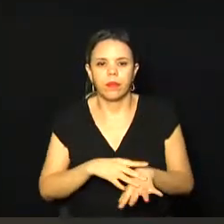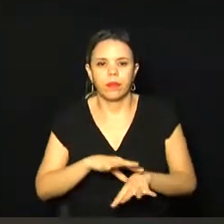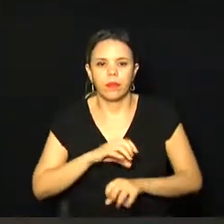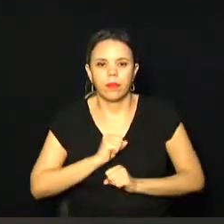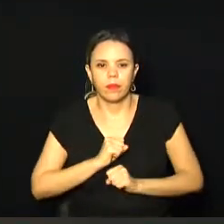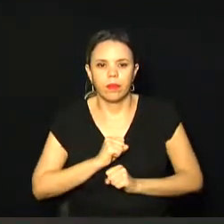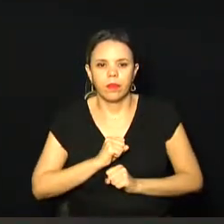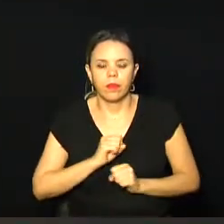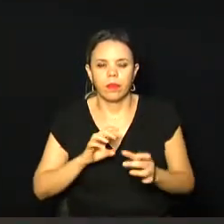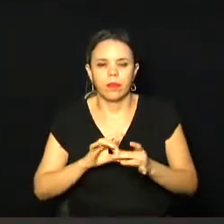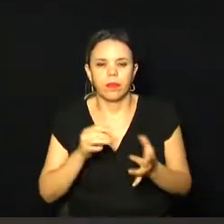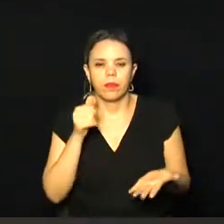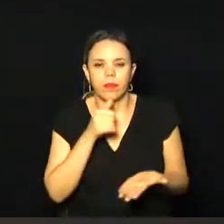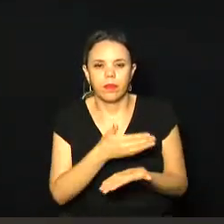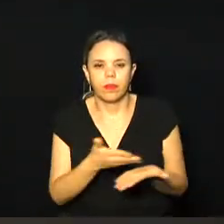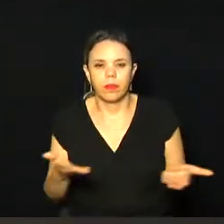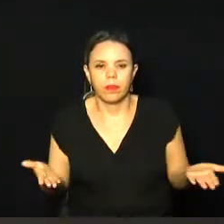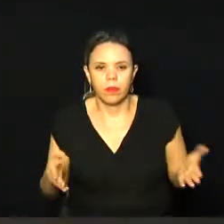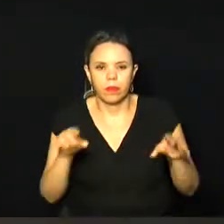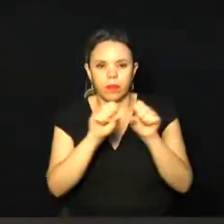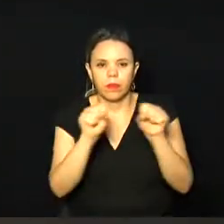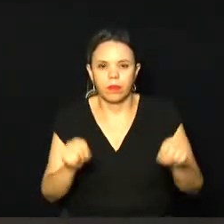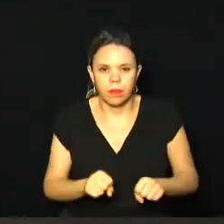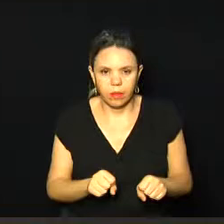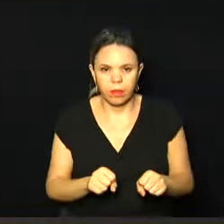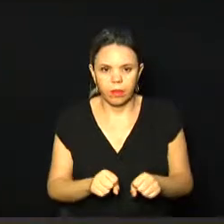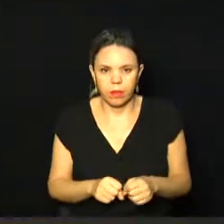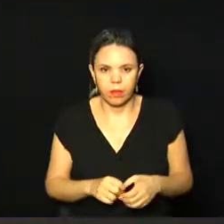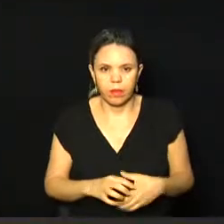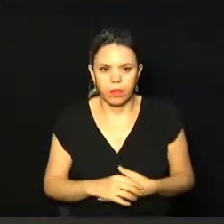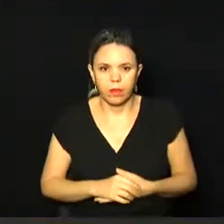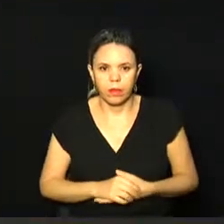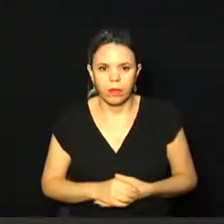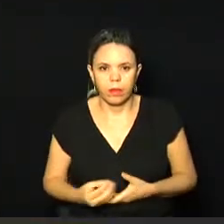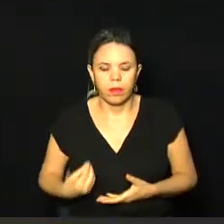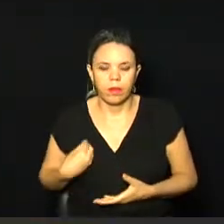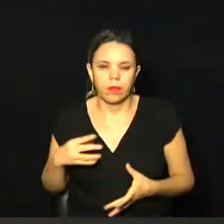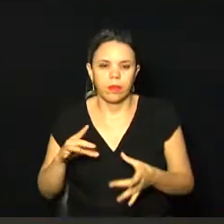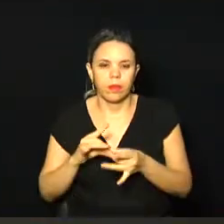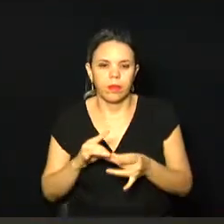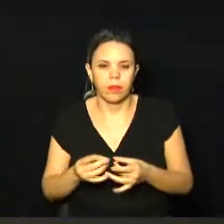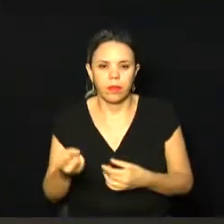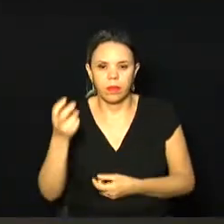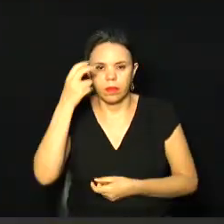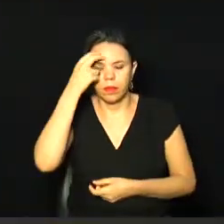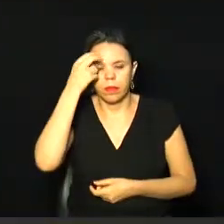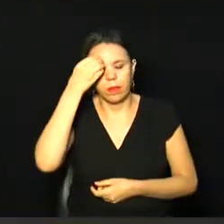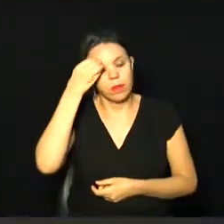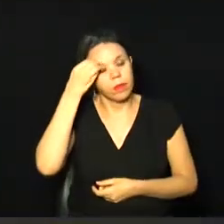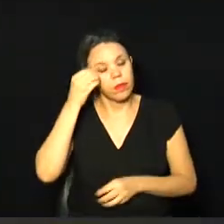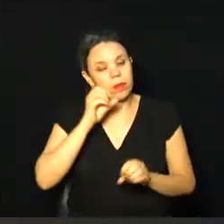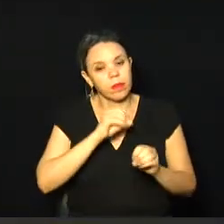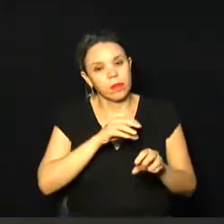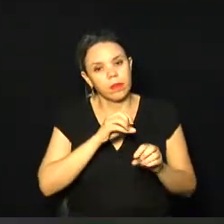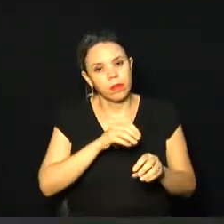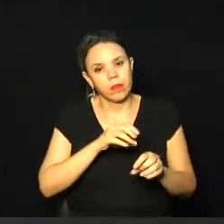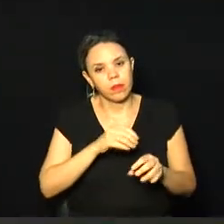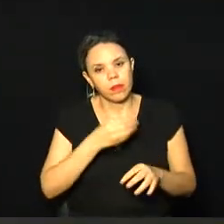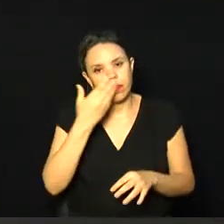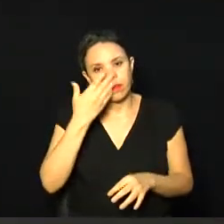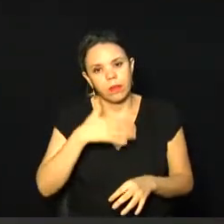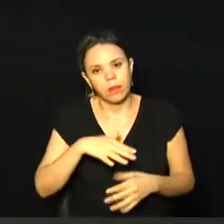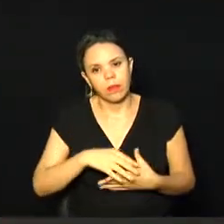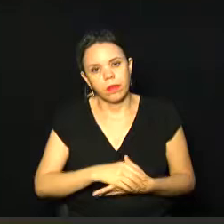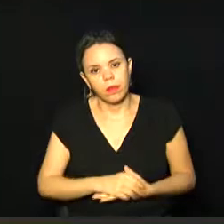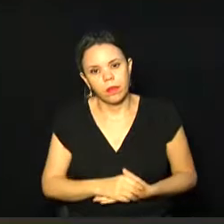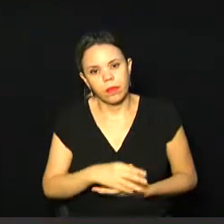violência deixa nas mulheres, do sistema patriarcal que está embutido em nossa cultura, da educação dessas crianças